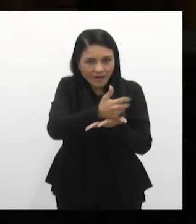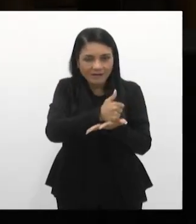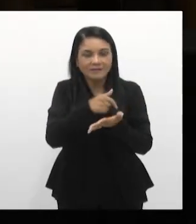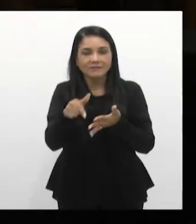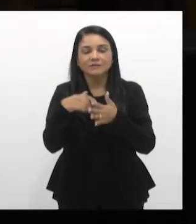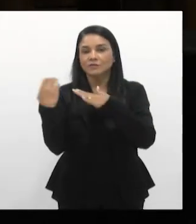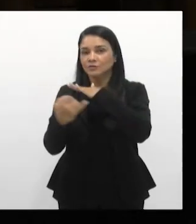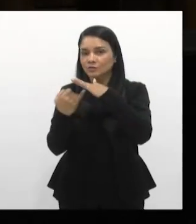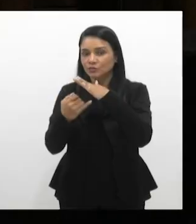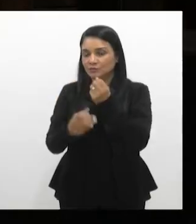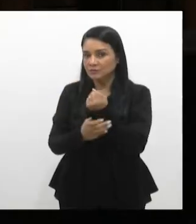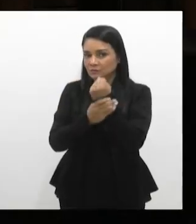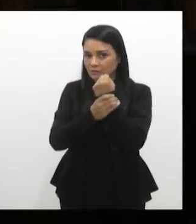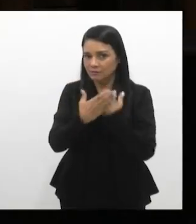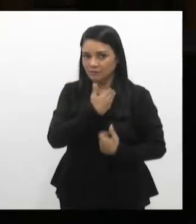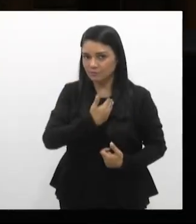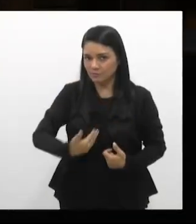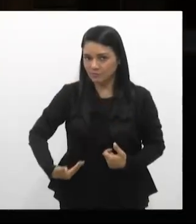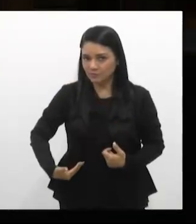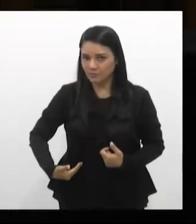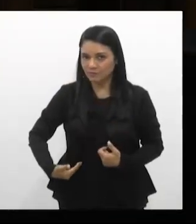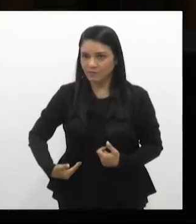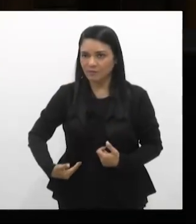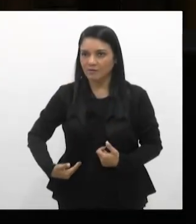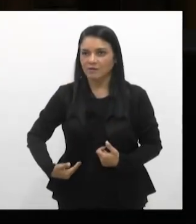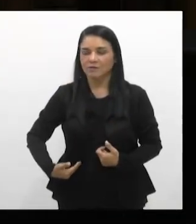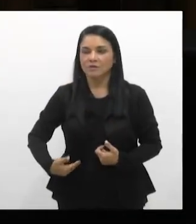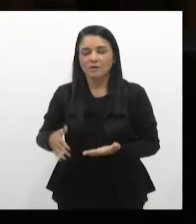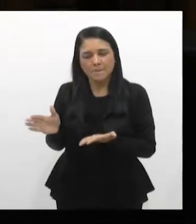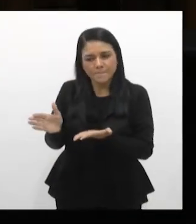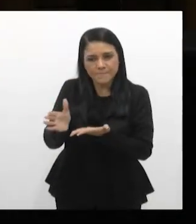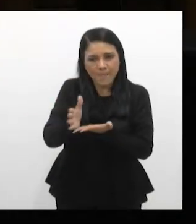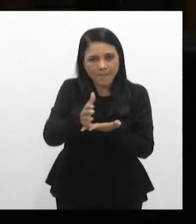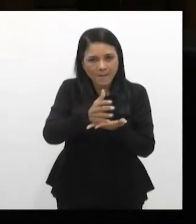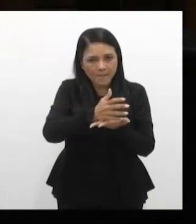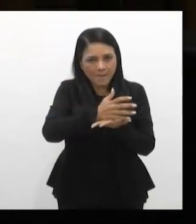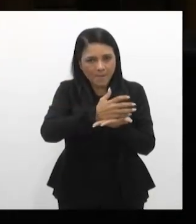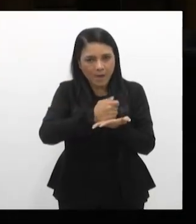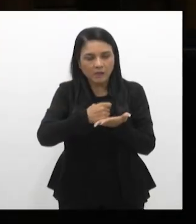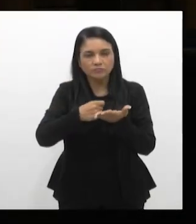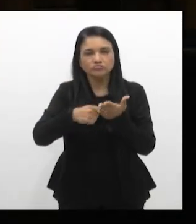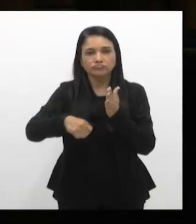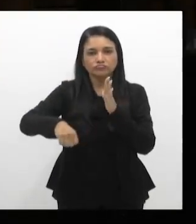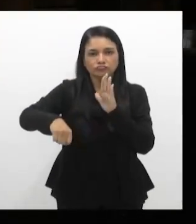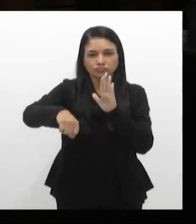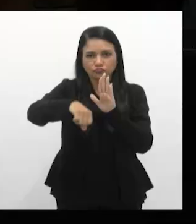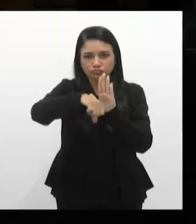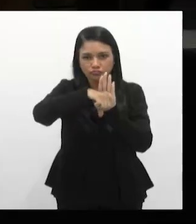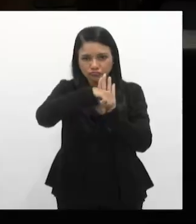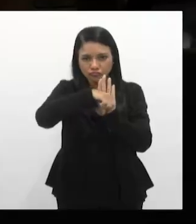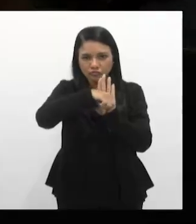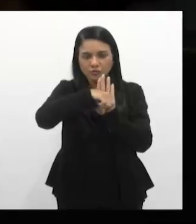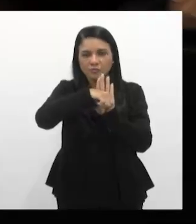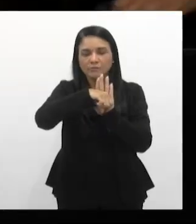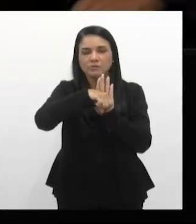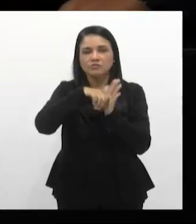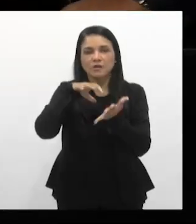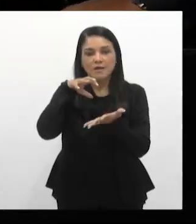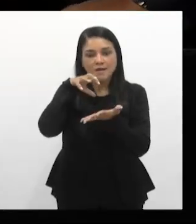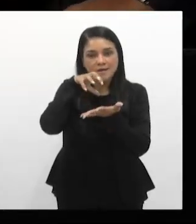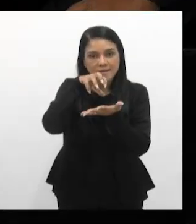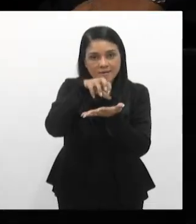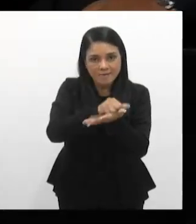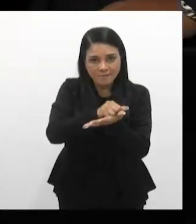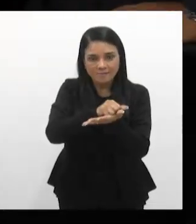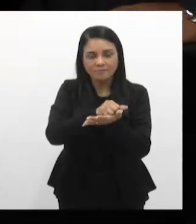Instituto de Segurança Pública, ele consolida os dados, não é, das ocorrências criminais de feitos os